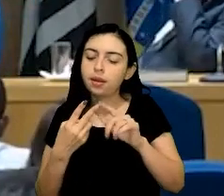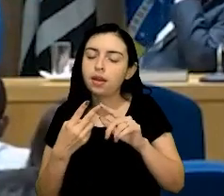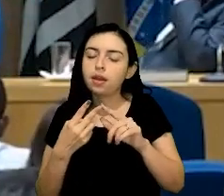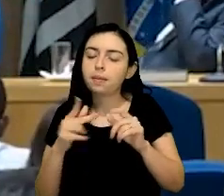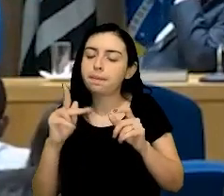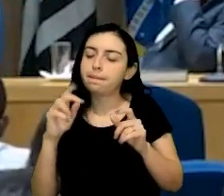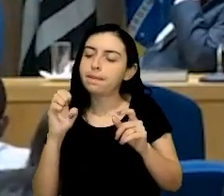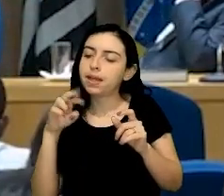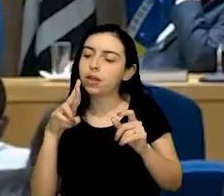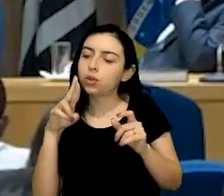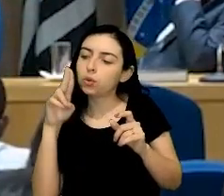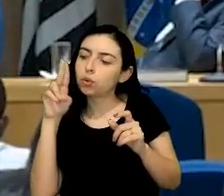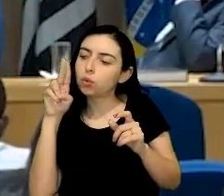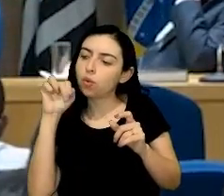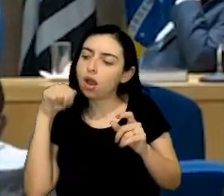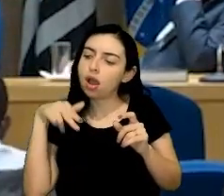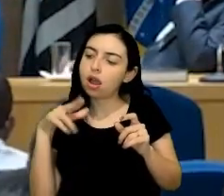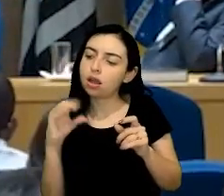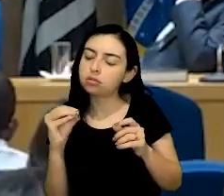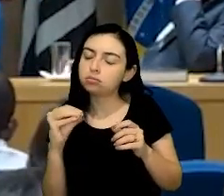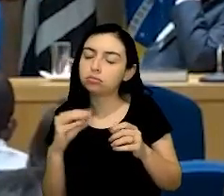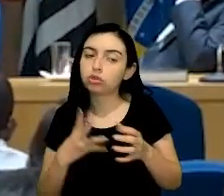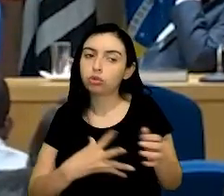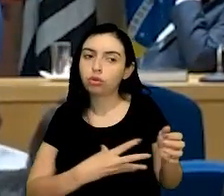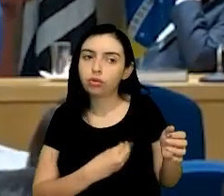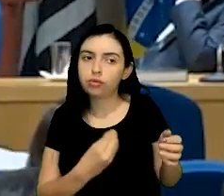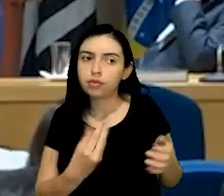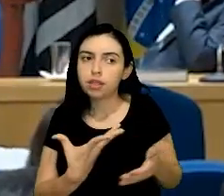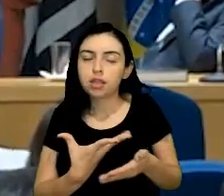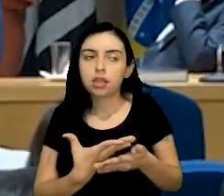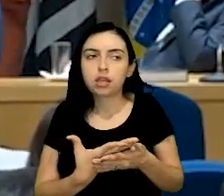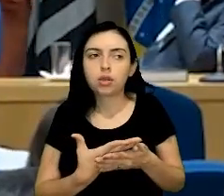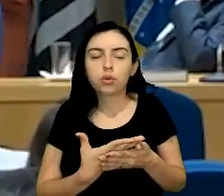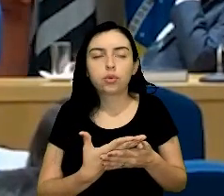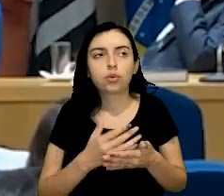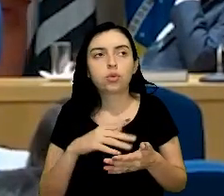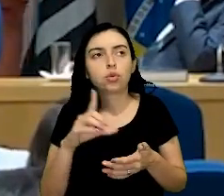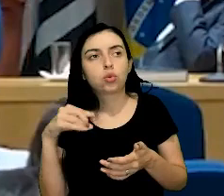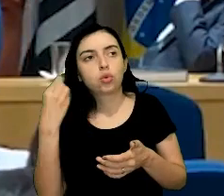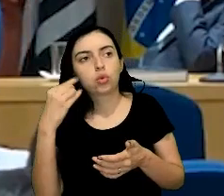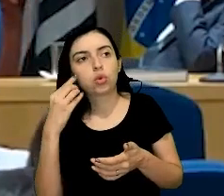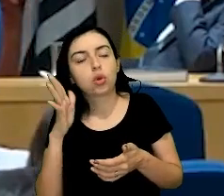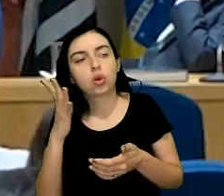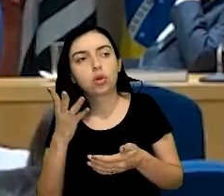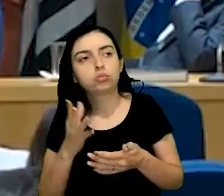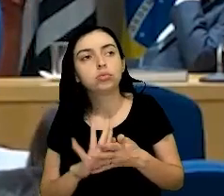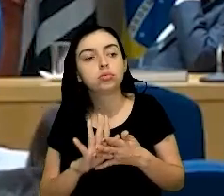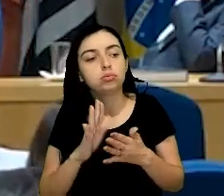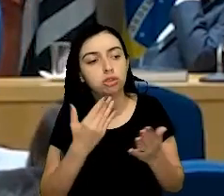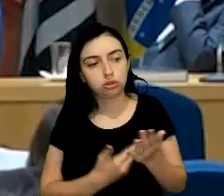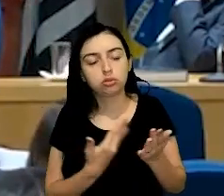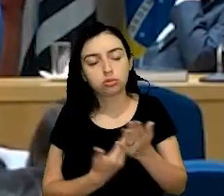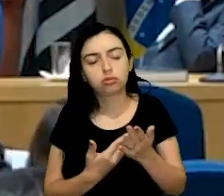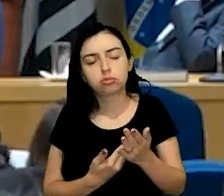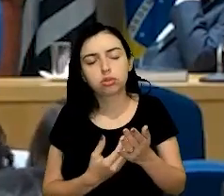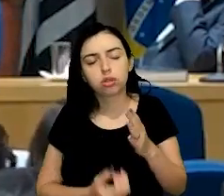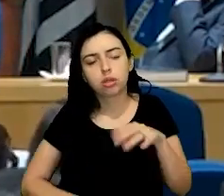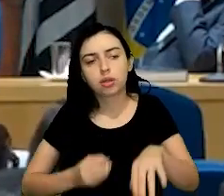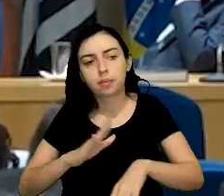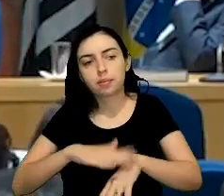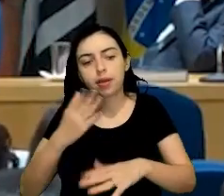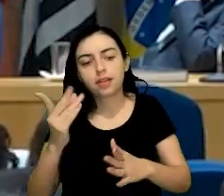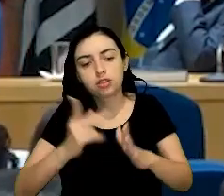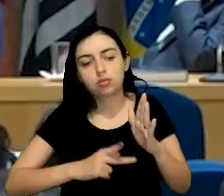nossa pesquisa Estudamos Peruanos em São Paulo, nesse projeto, eles